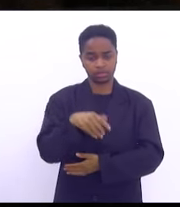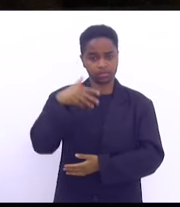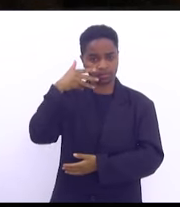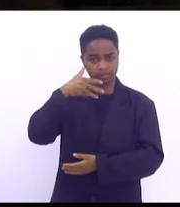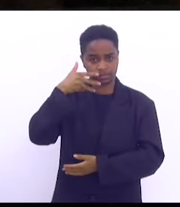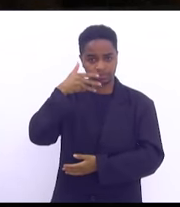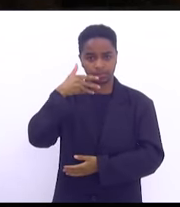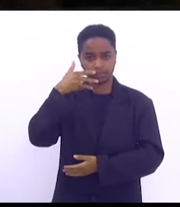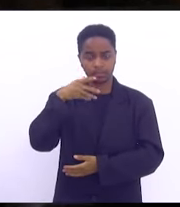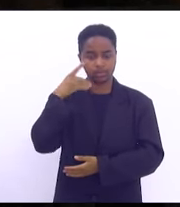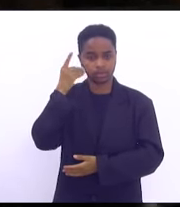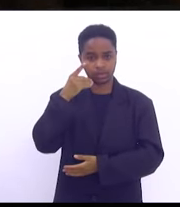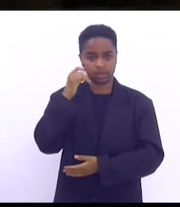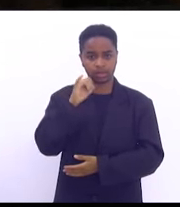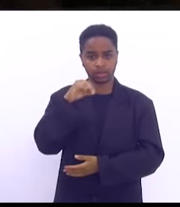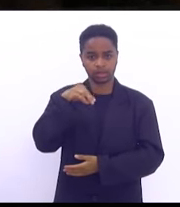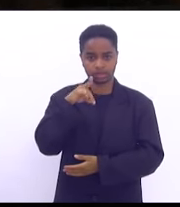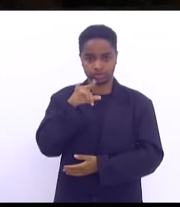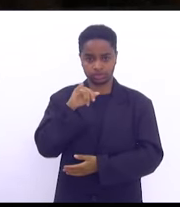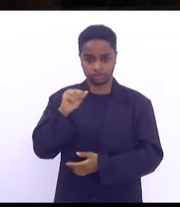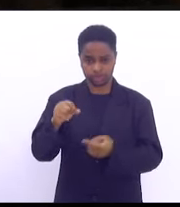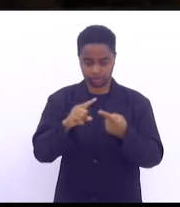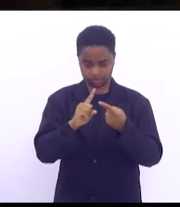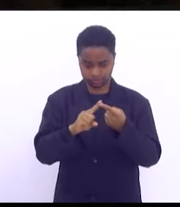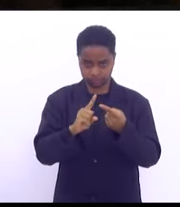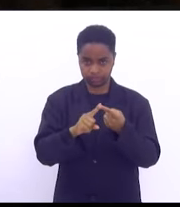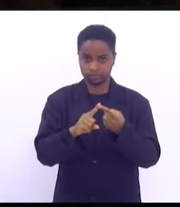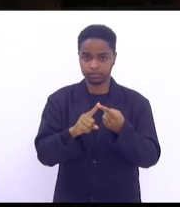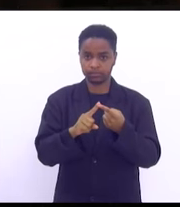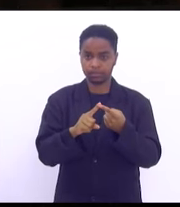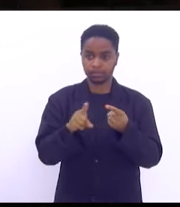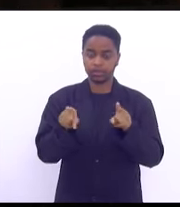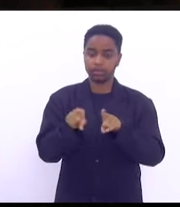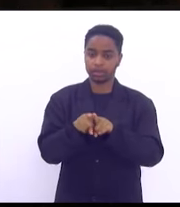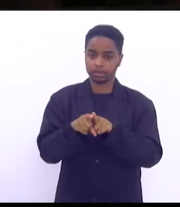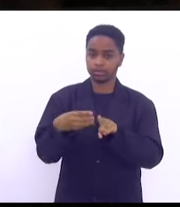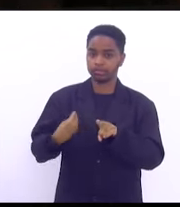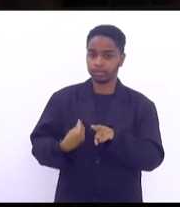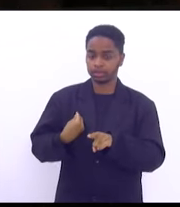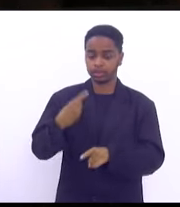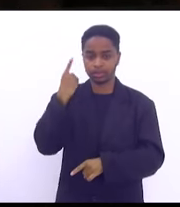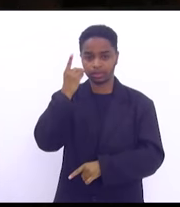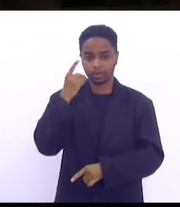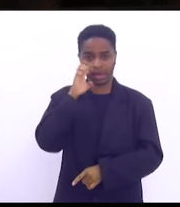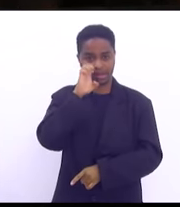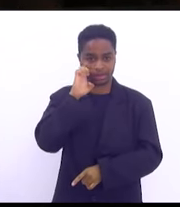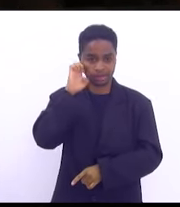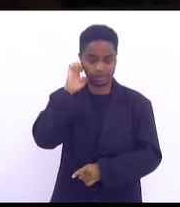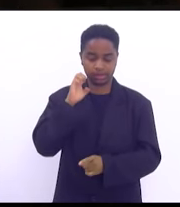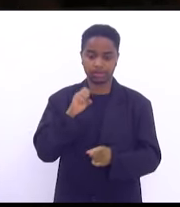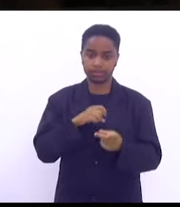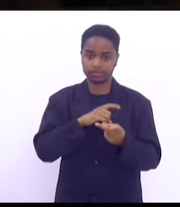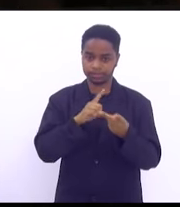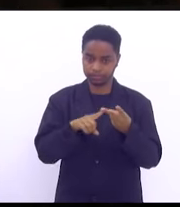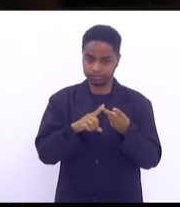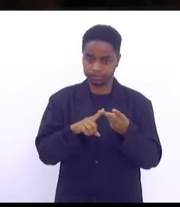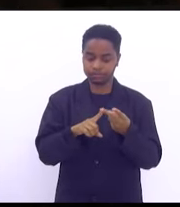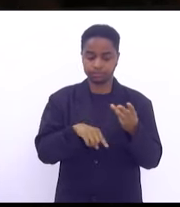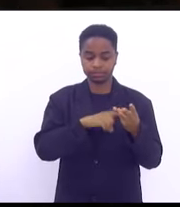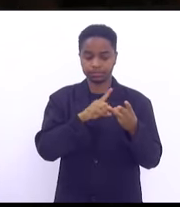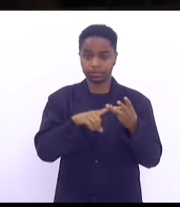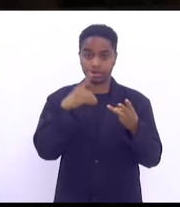palavra, deputada Índia Armelau, está aqui a nossa deputada Élica Takimoto, nossa